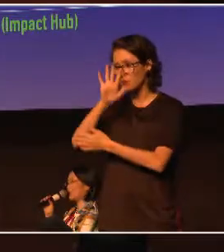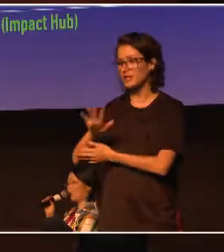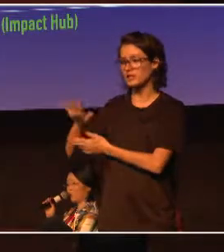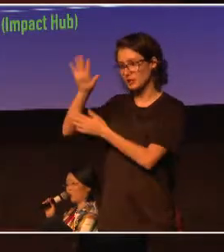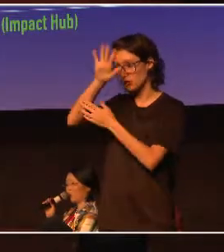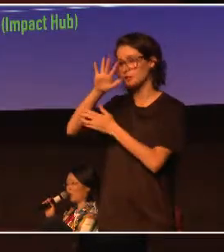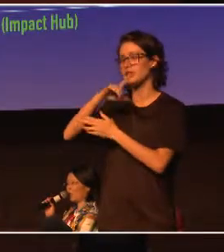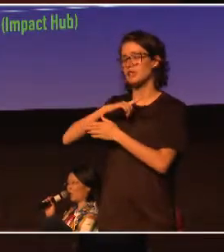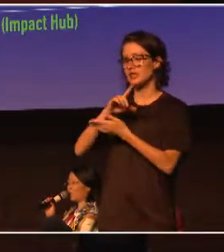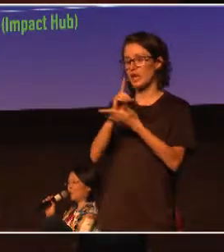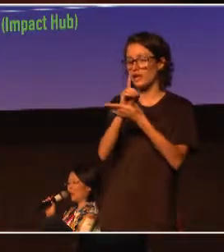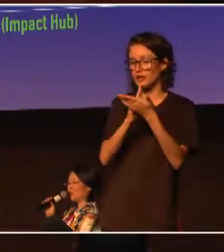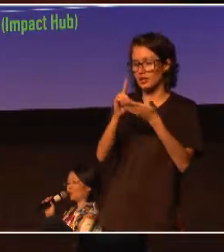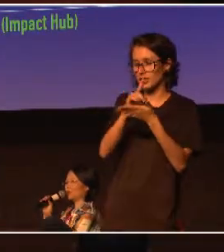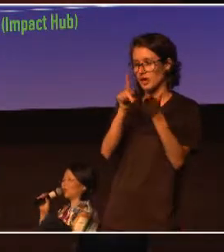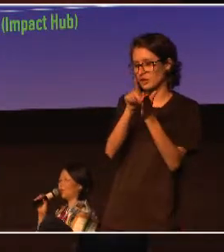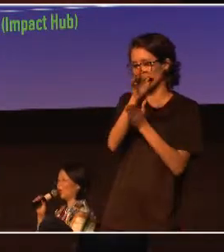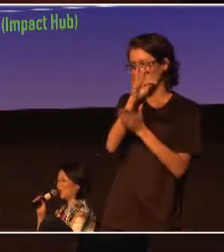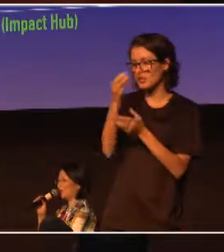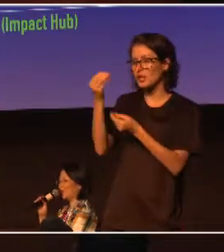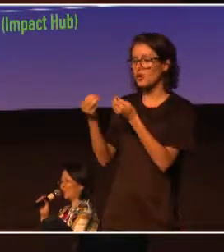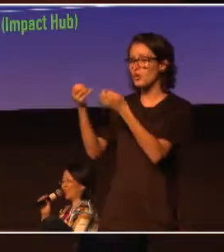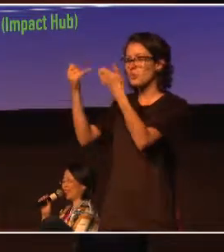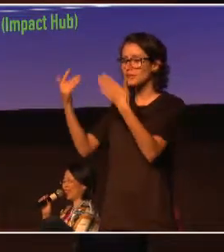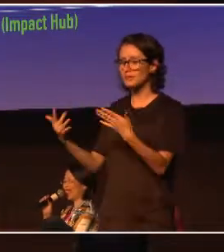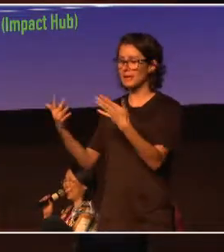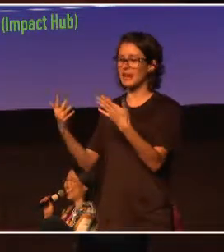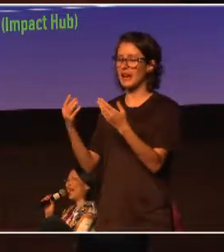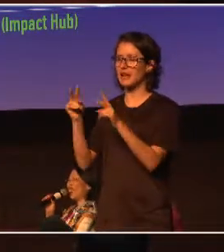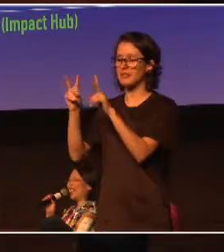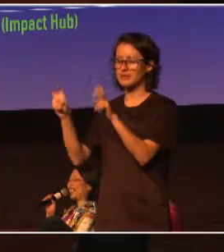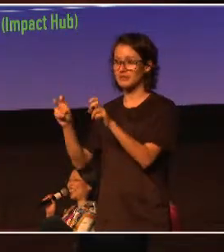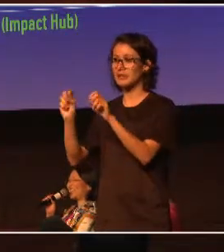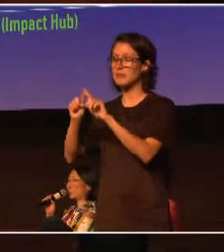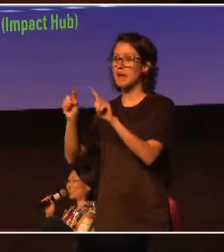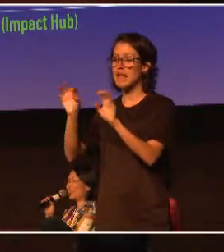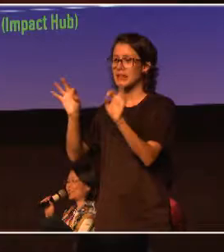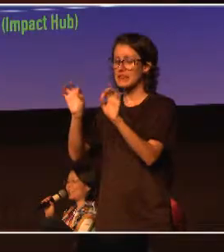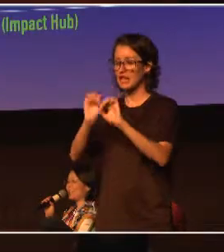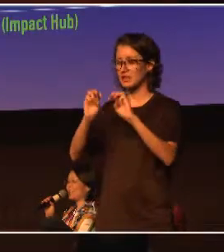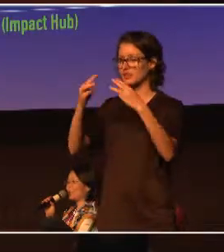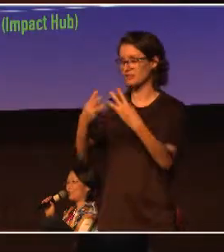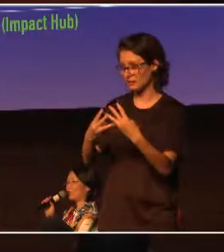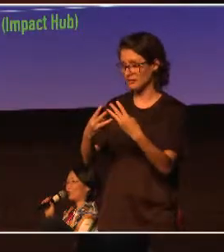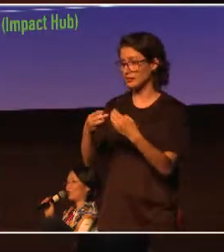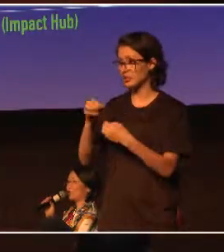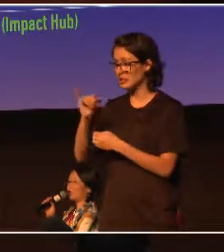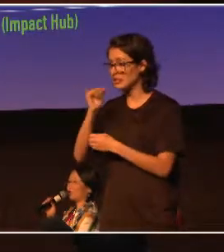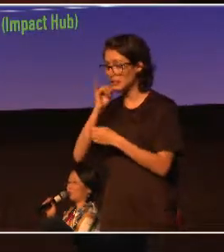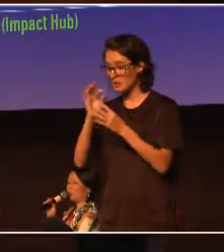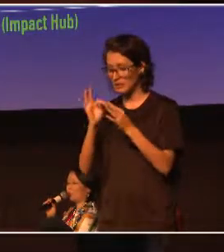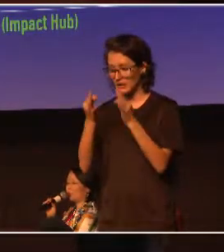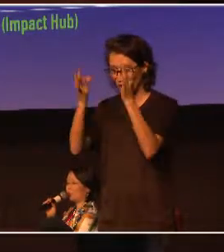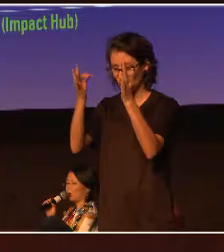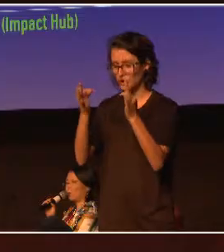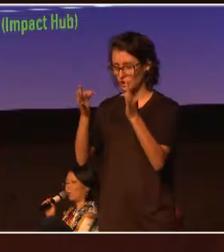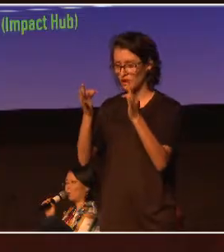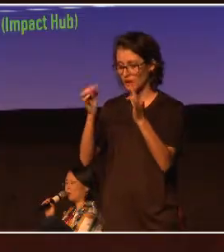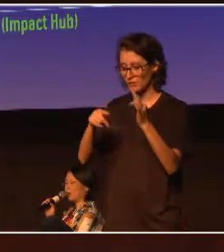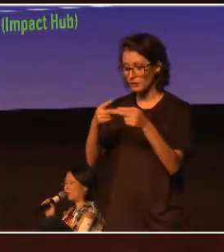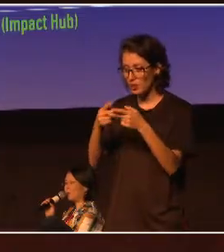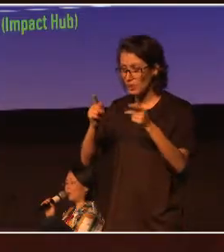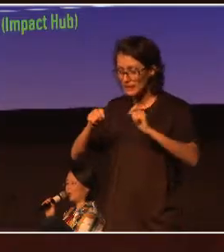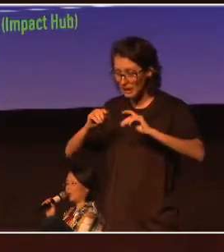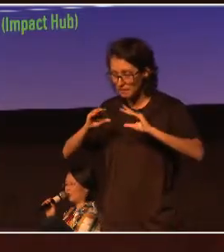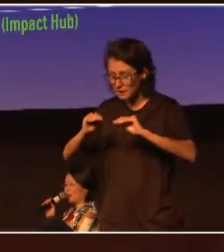franceses pensou: como explicar blockchain sem PowerPoint? Se essa tecnologia fosse um objeto físico, né, com o